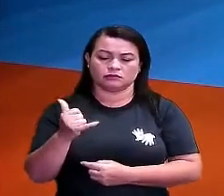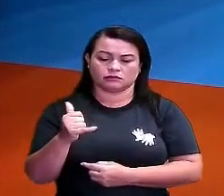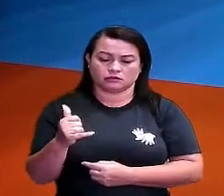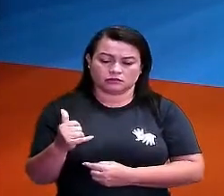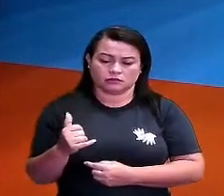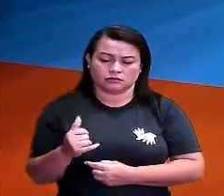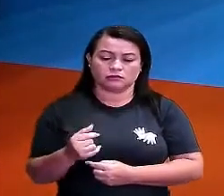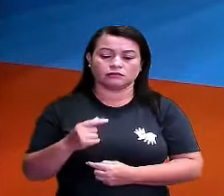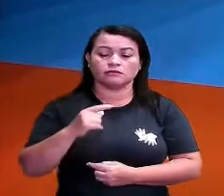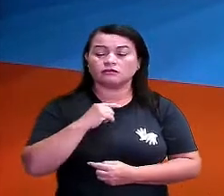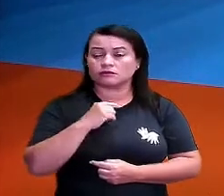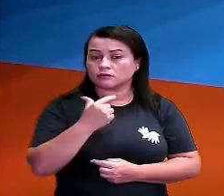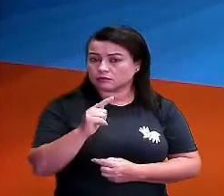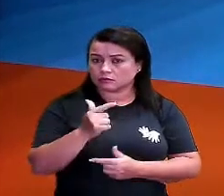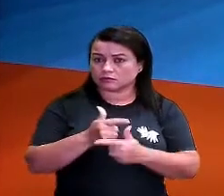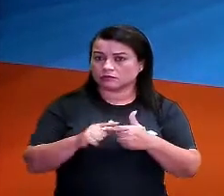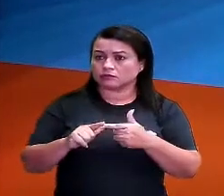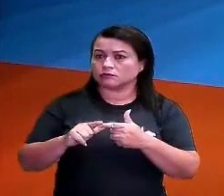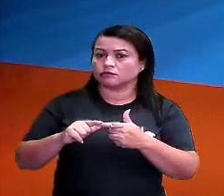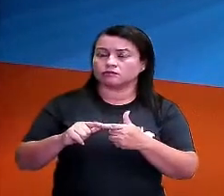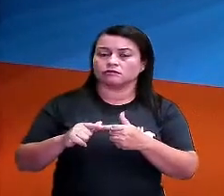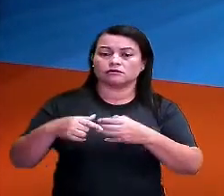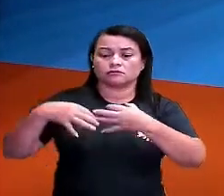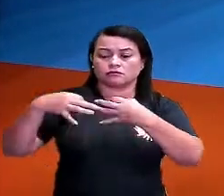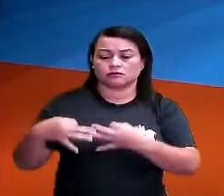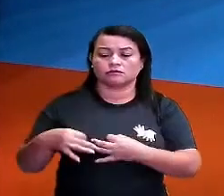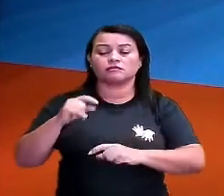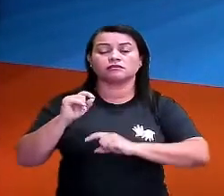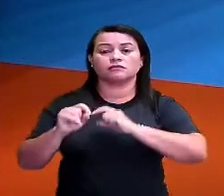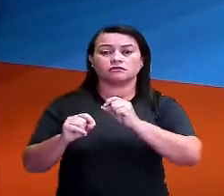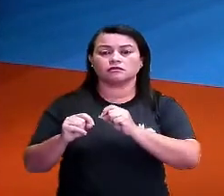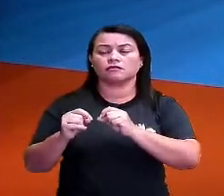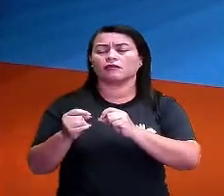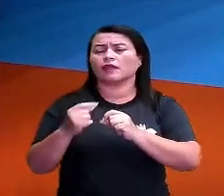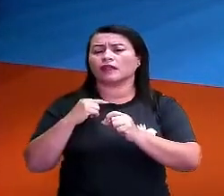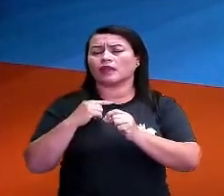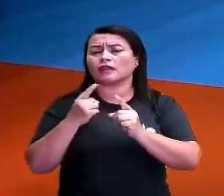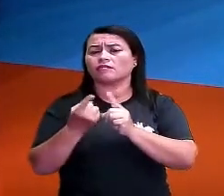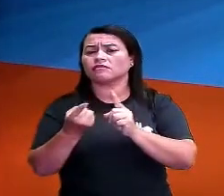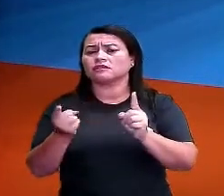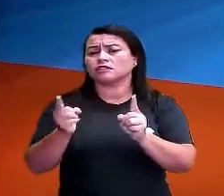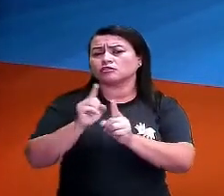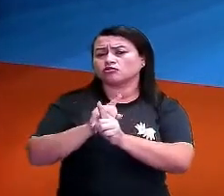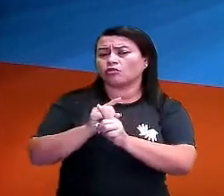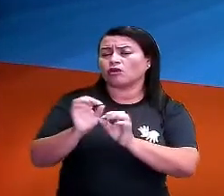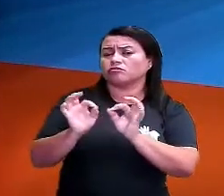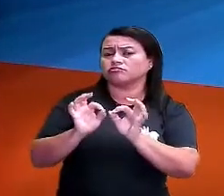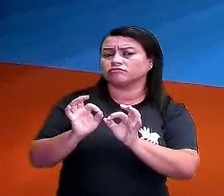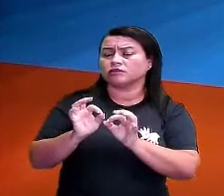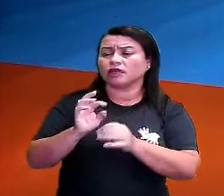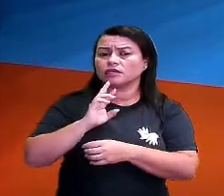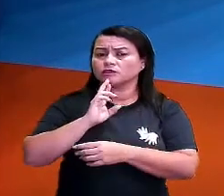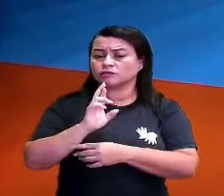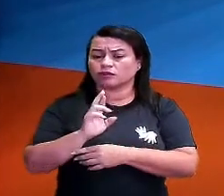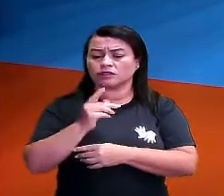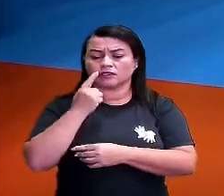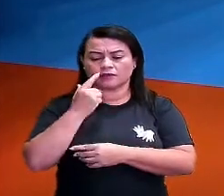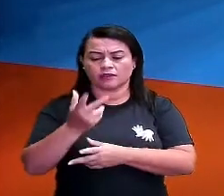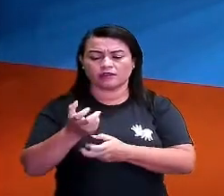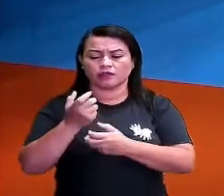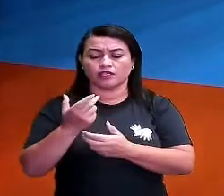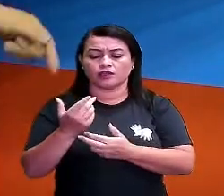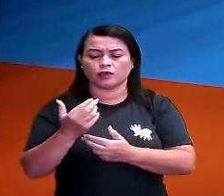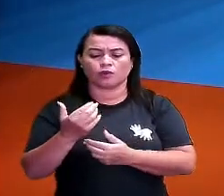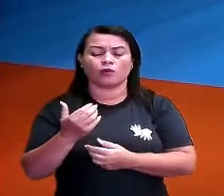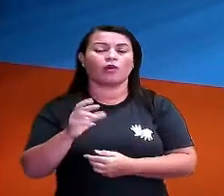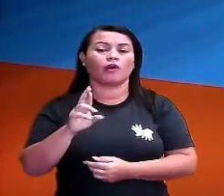numa divisão não exata, o quociente multiplicado pelo divisor, adicionado ao resto, é igual ao dividendo. Quociente vezes divisor,